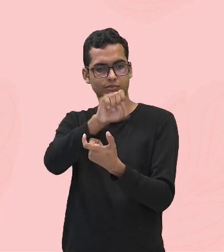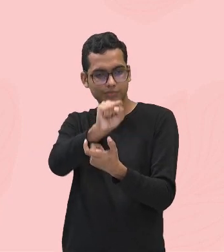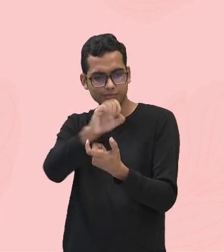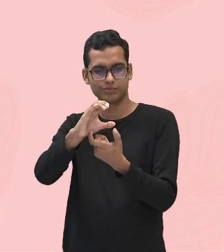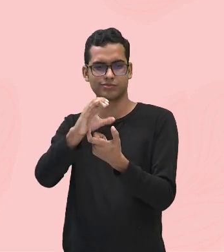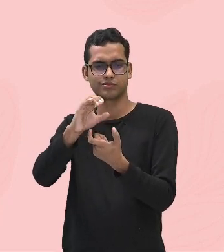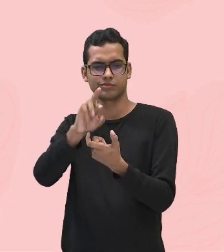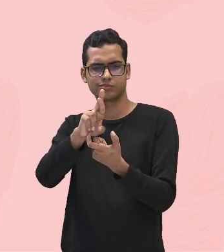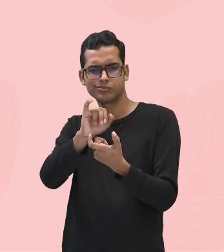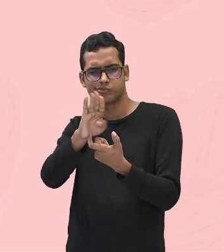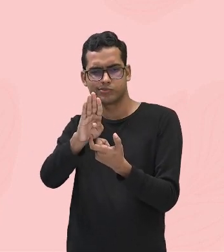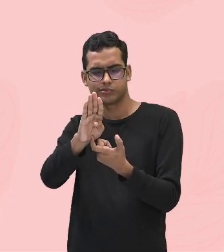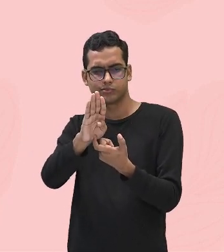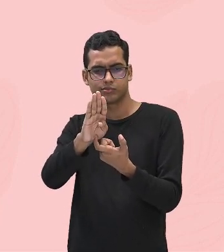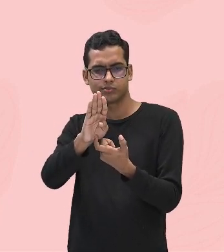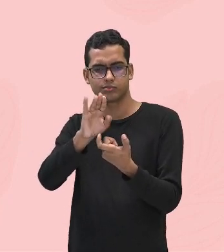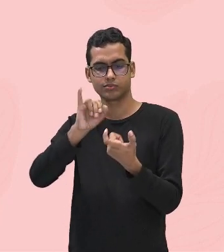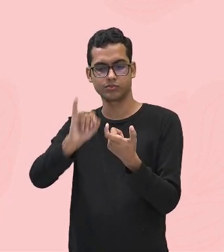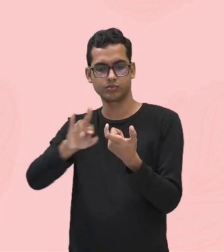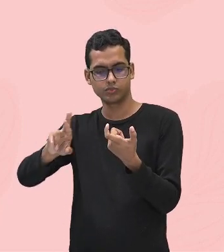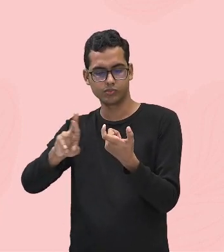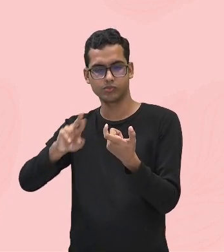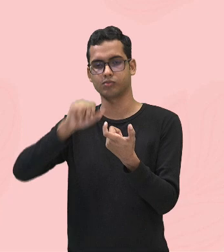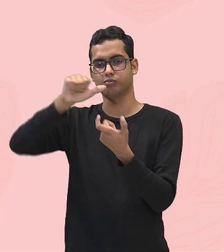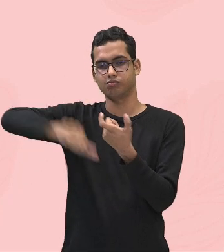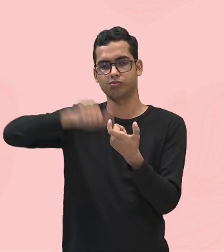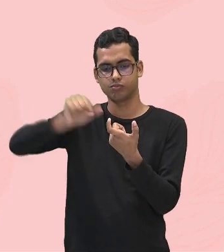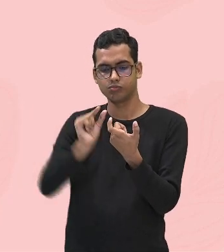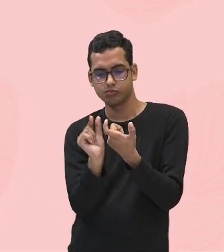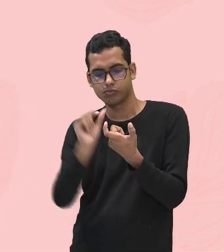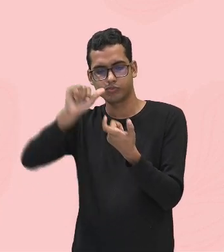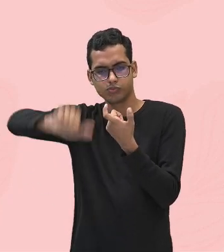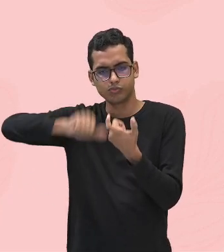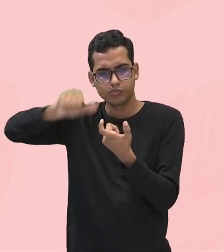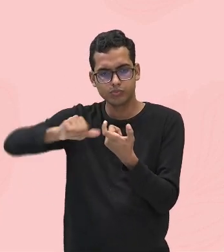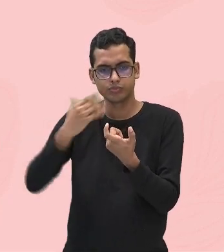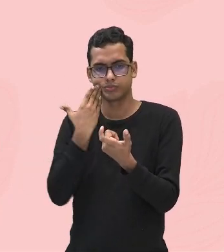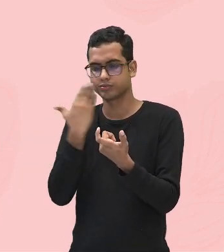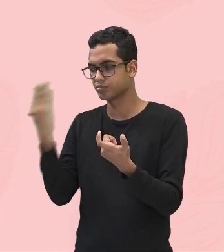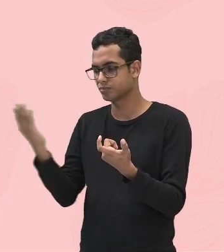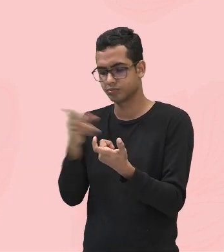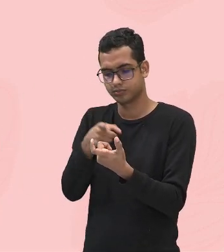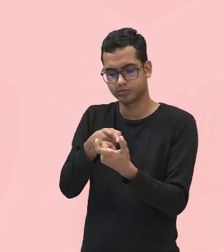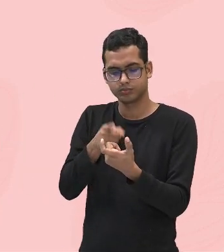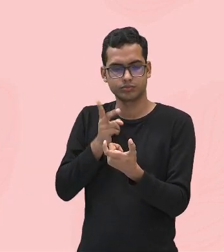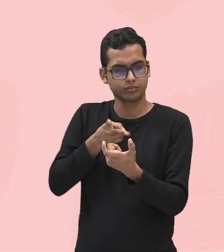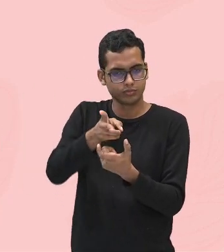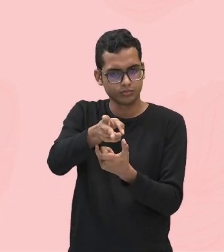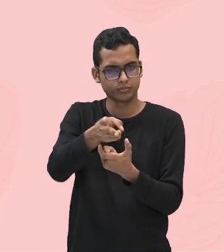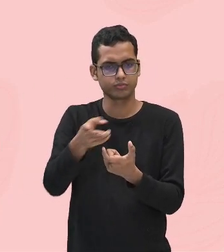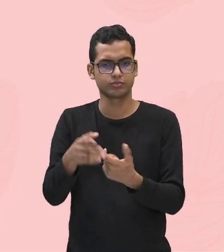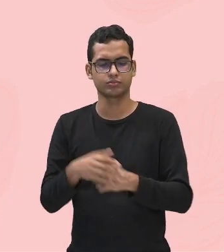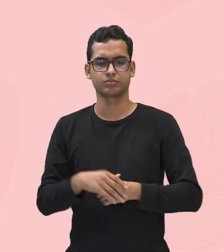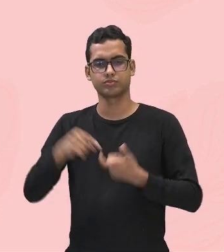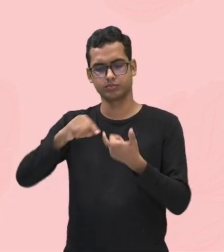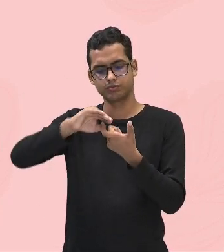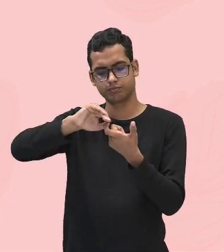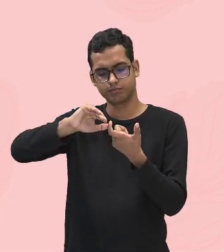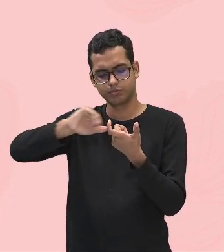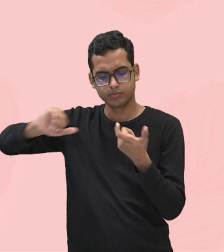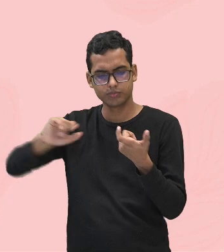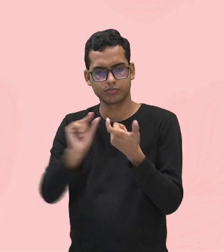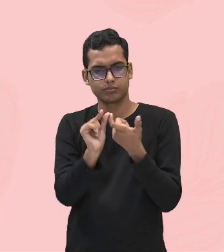vou ficar com a raiz, que será a base dessa nossa conjugação,